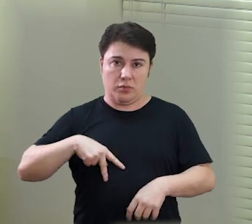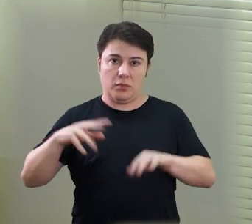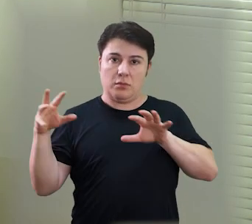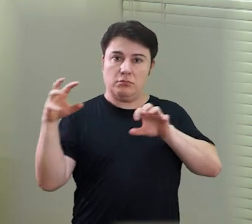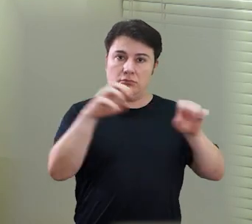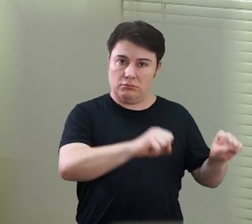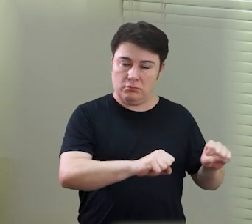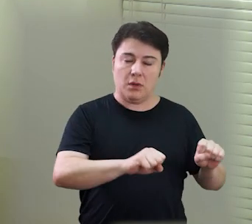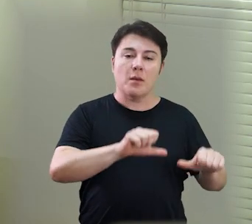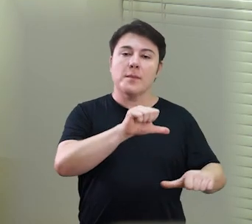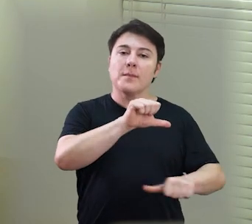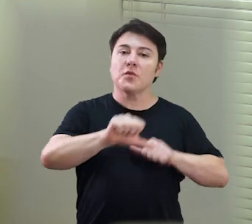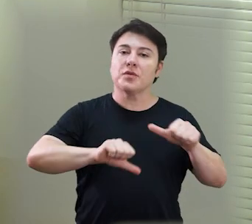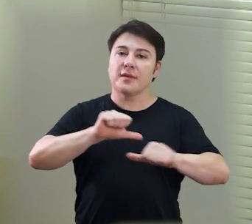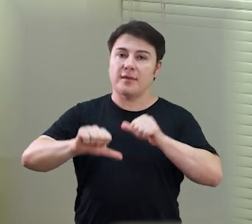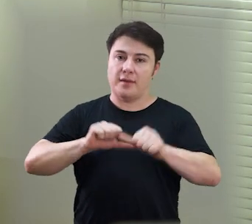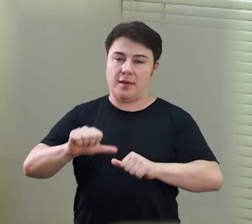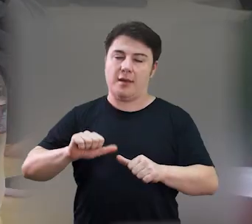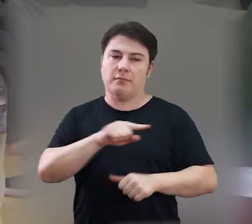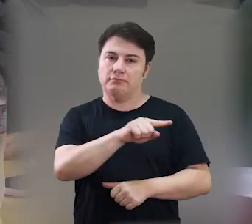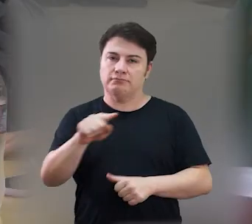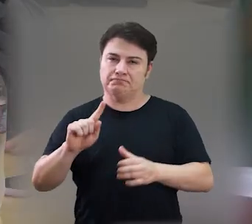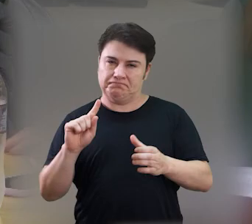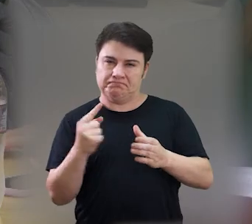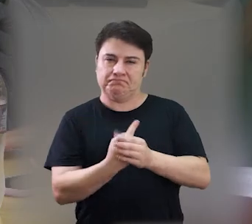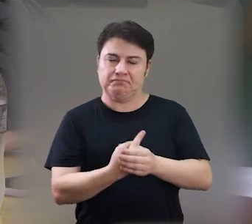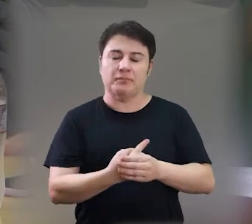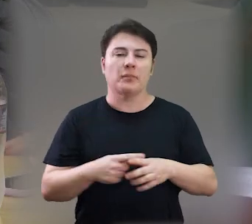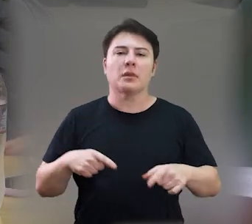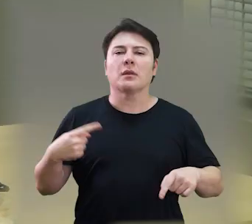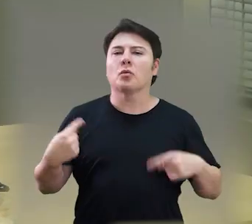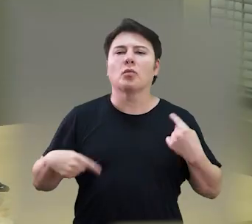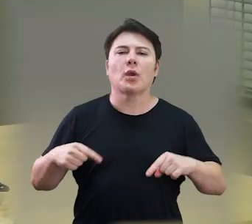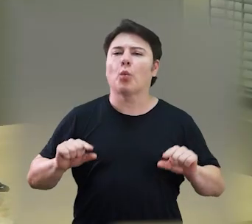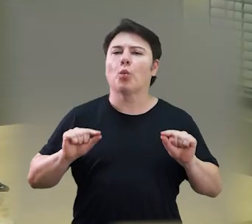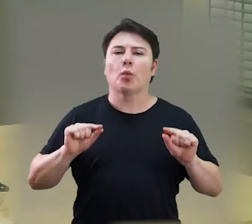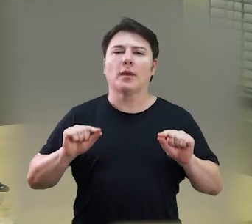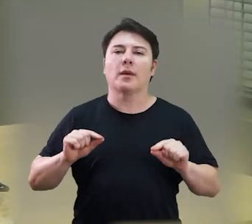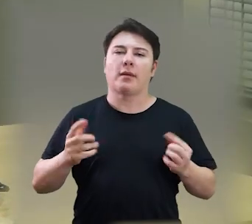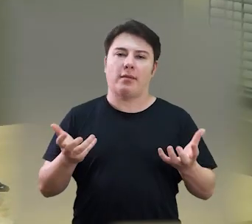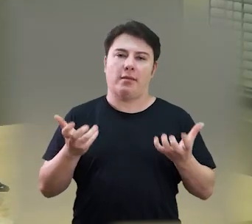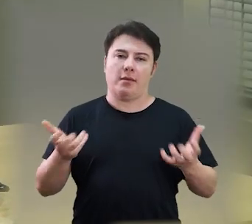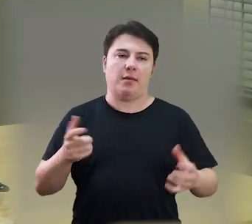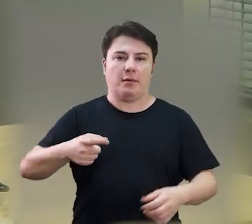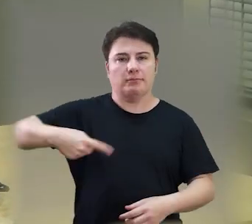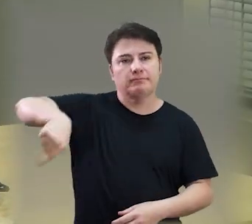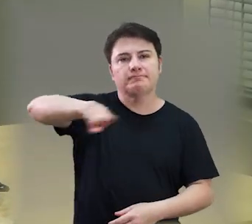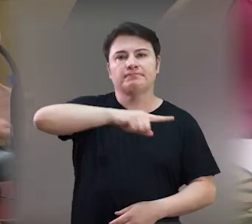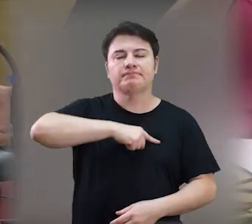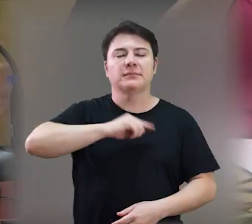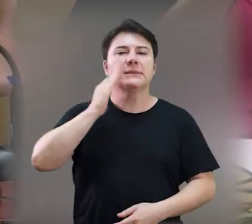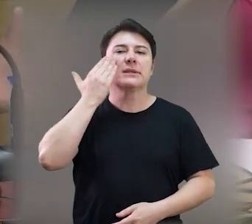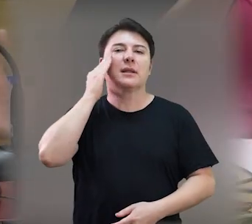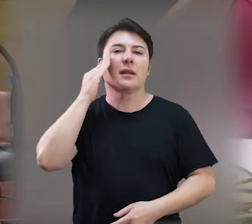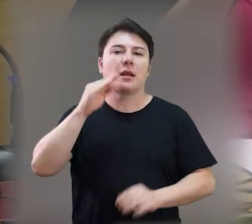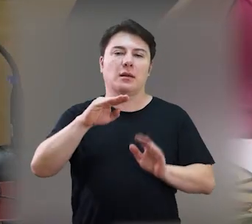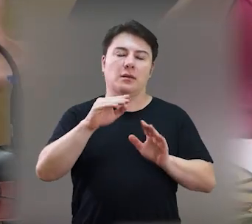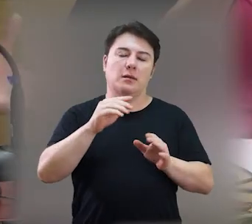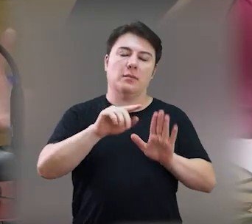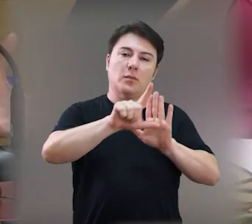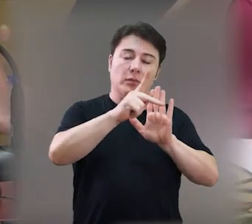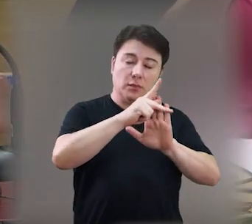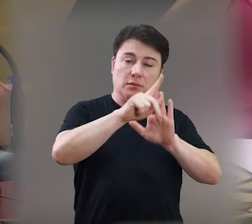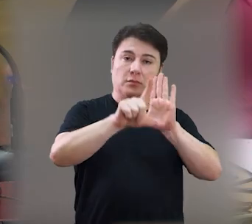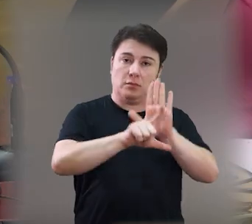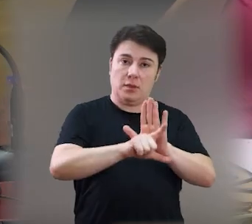Cidadania, Ressignificar para Pertencer, a discussão teve o objetivo de trazer luz e sensibilidade ao projeto